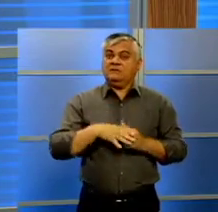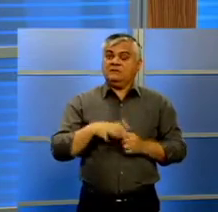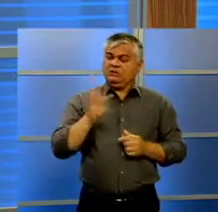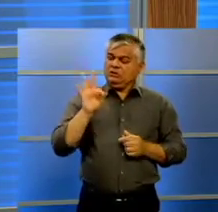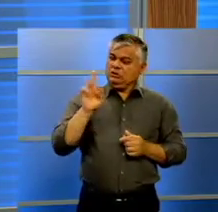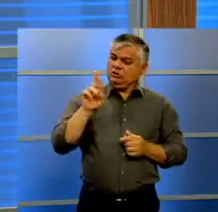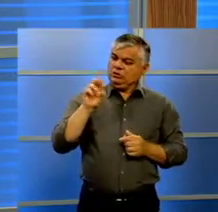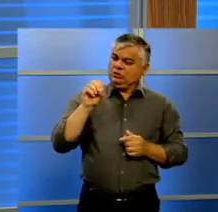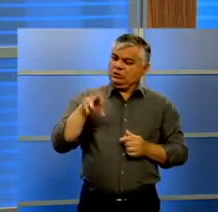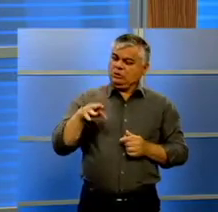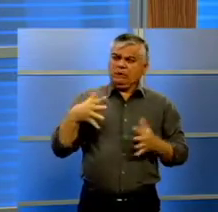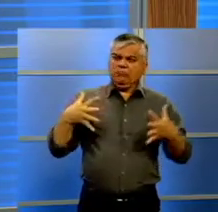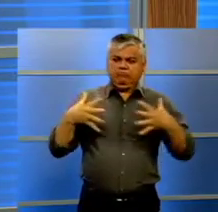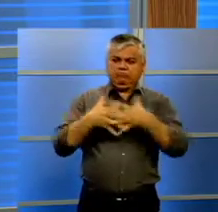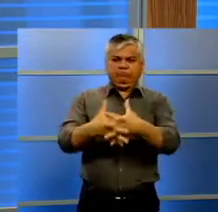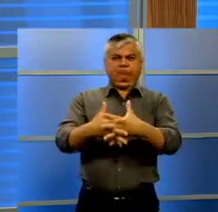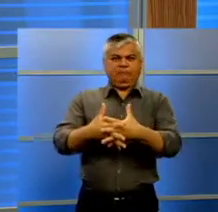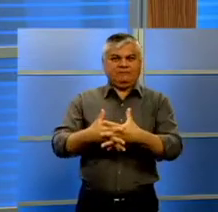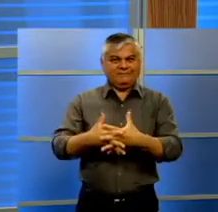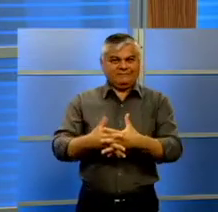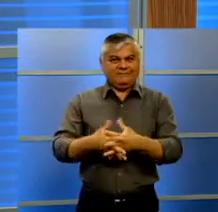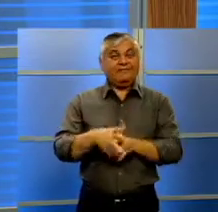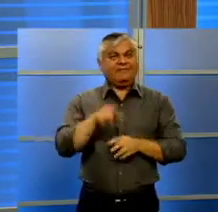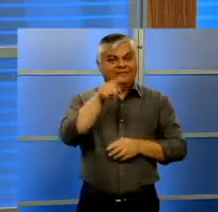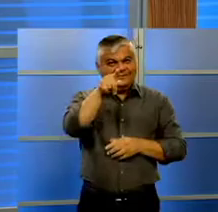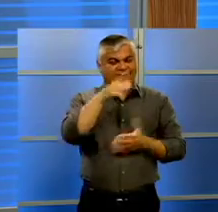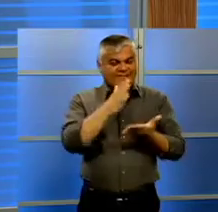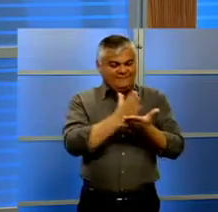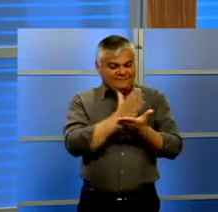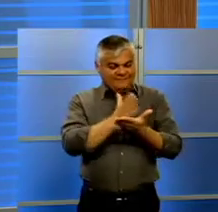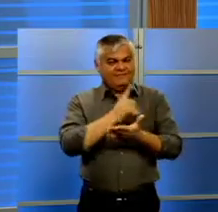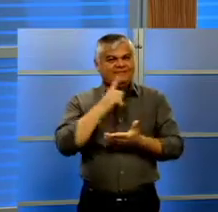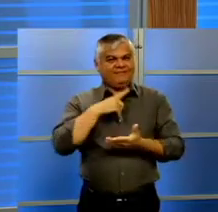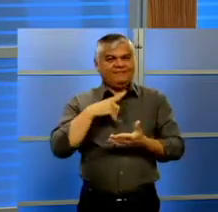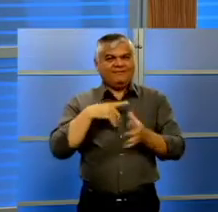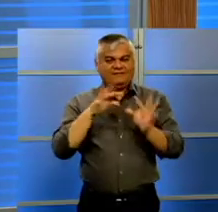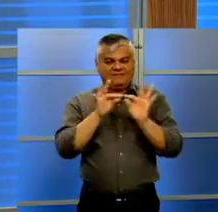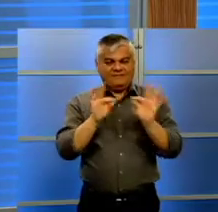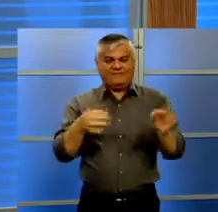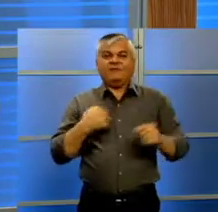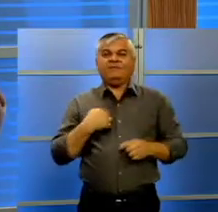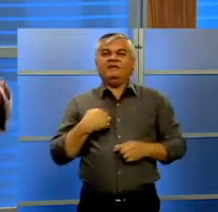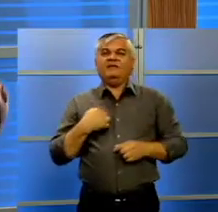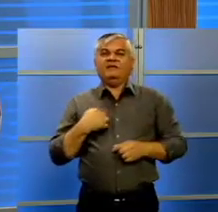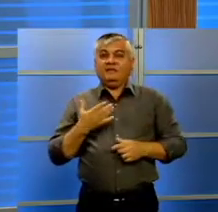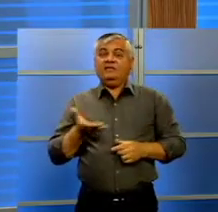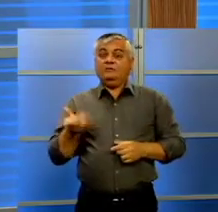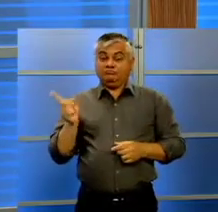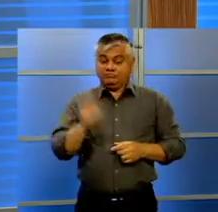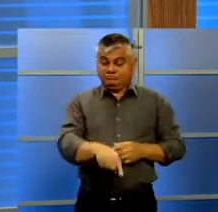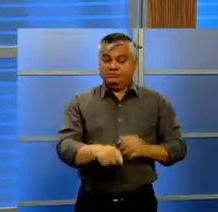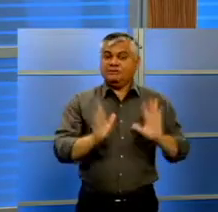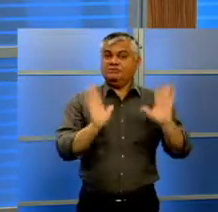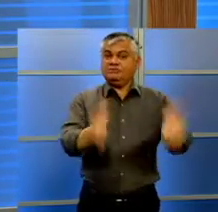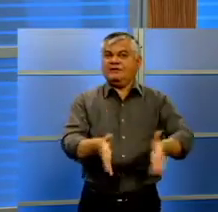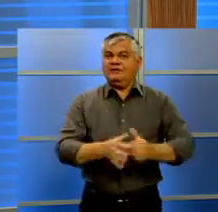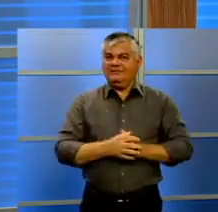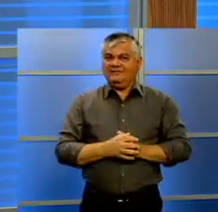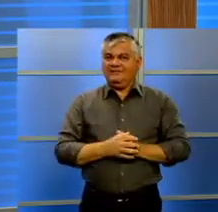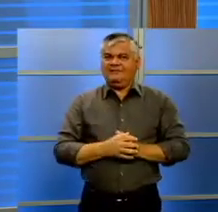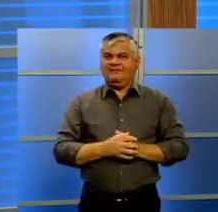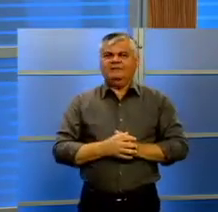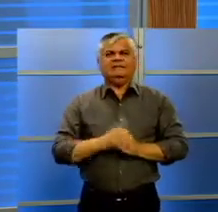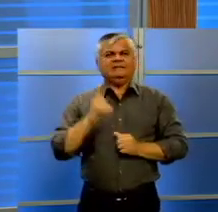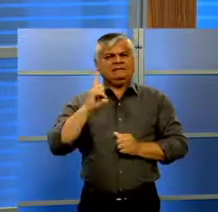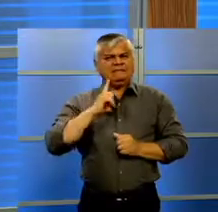truncada. Um exemplo que até está no seu material é o da frase chego logo ou chego já. Na verdade, lá você